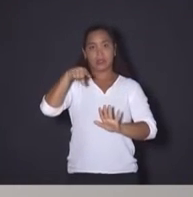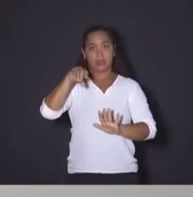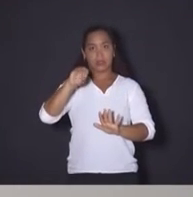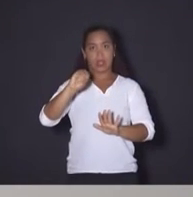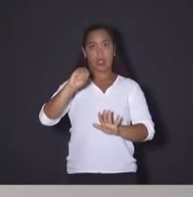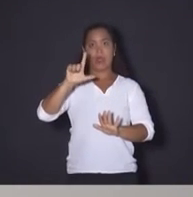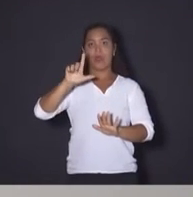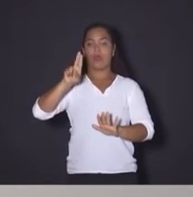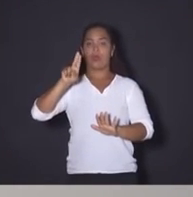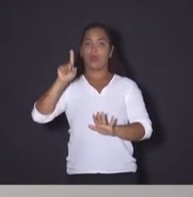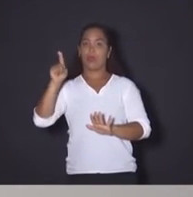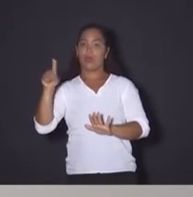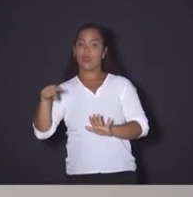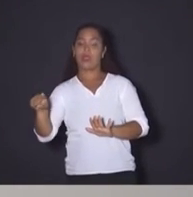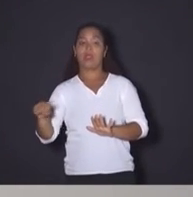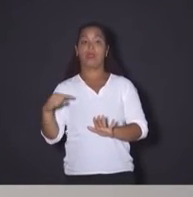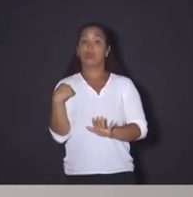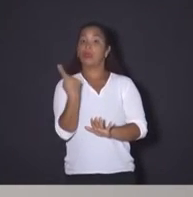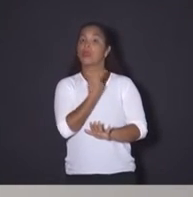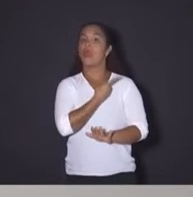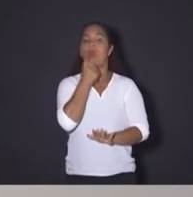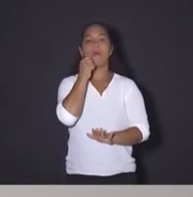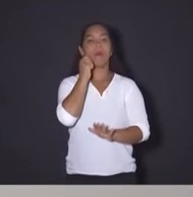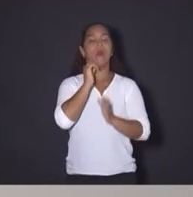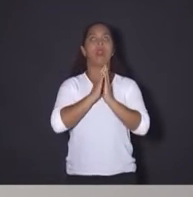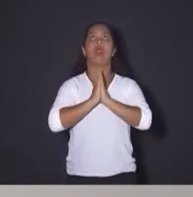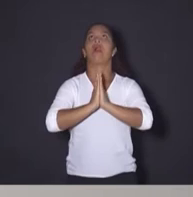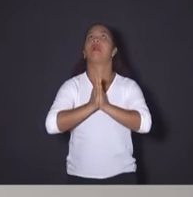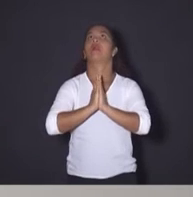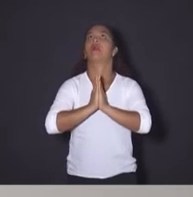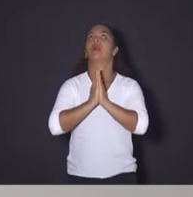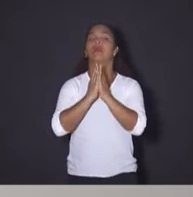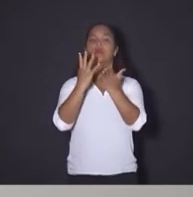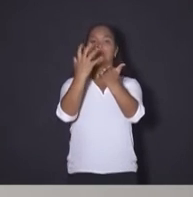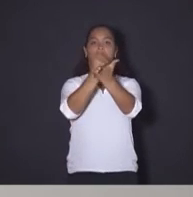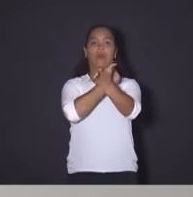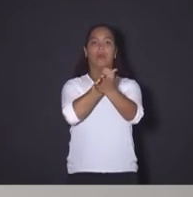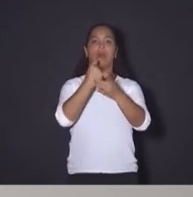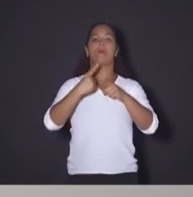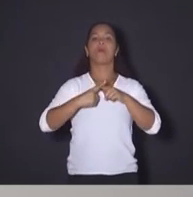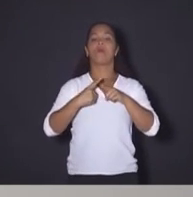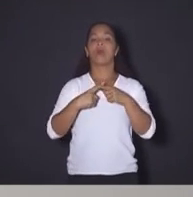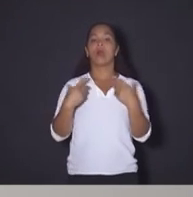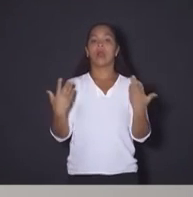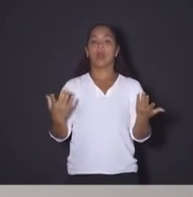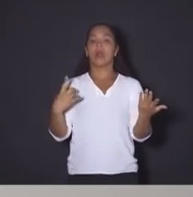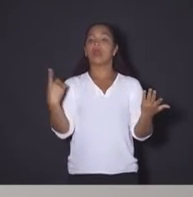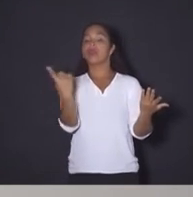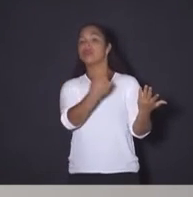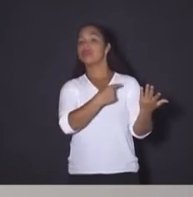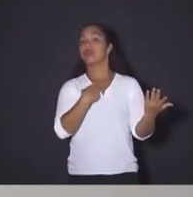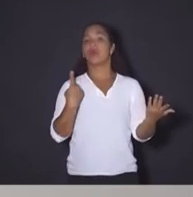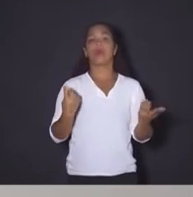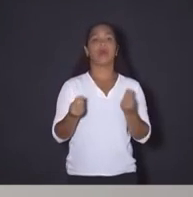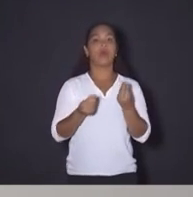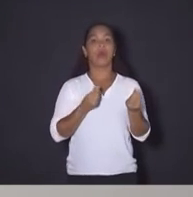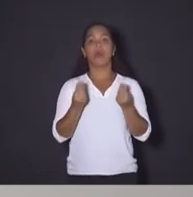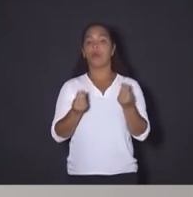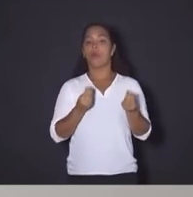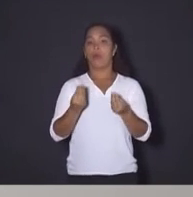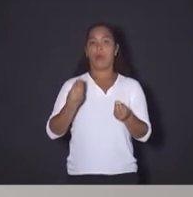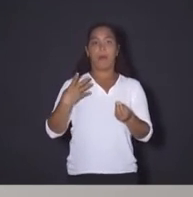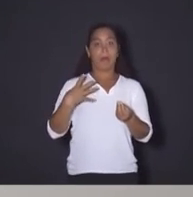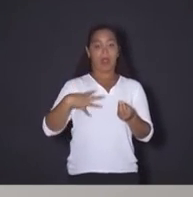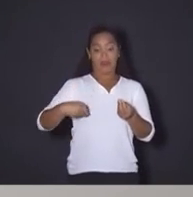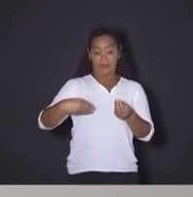nós estamos pedindo socorro porque a nossa esperança o que seria de reprodução de continuidade de